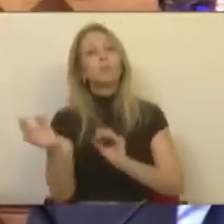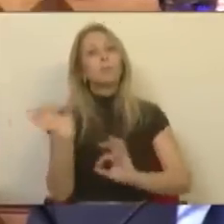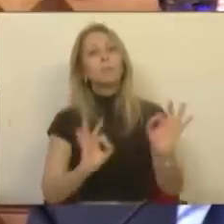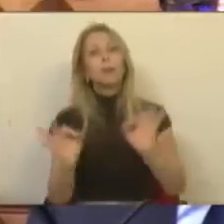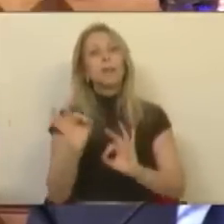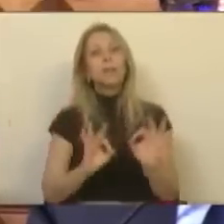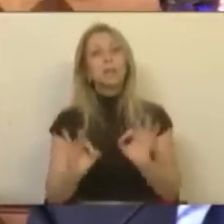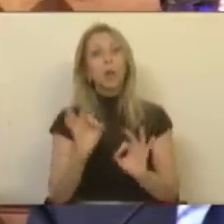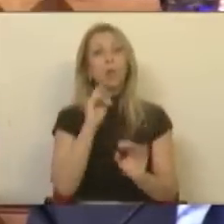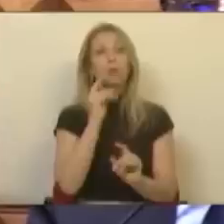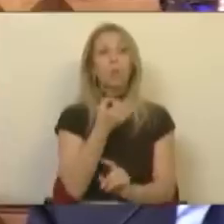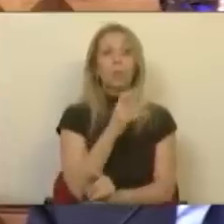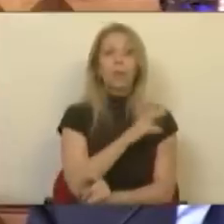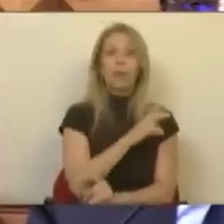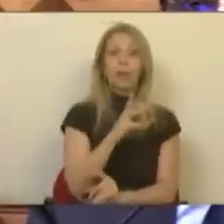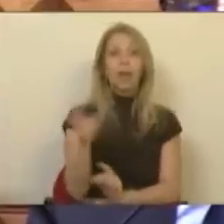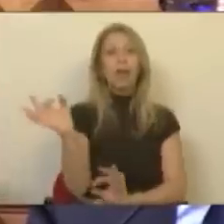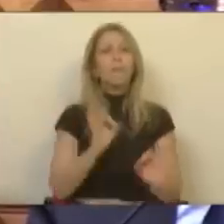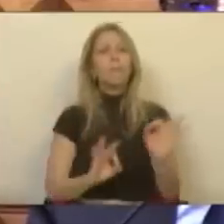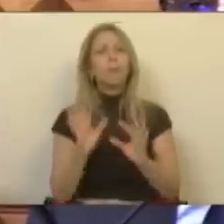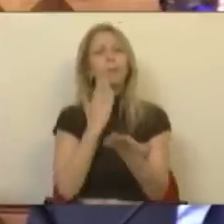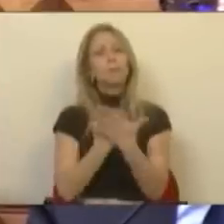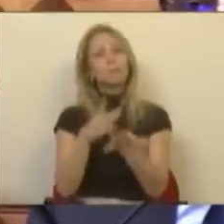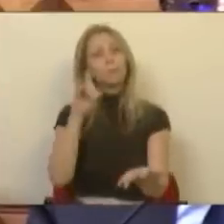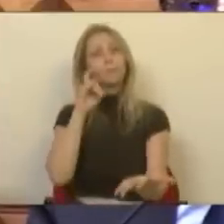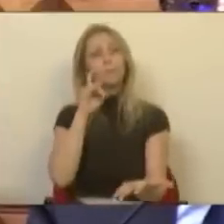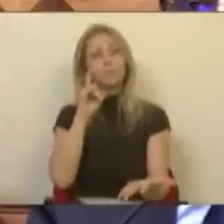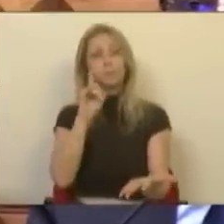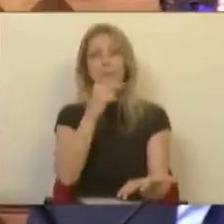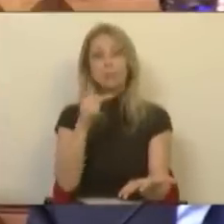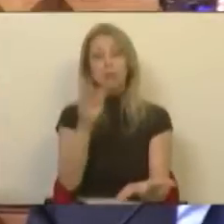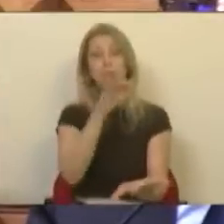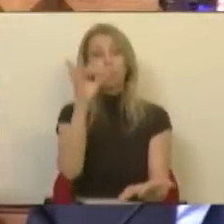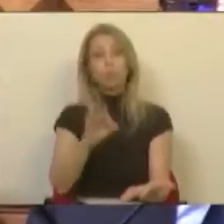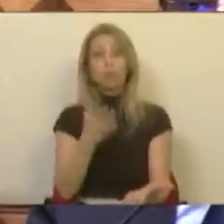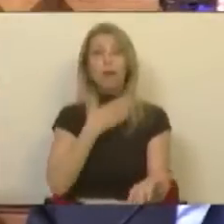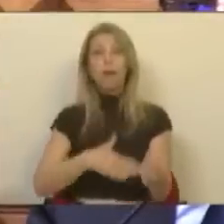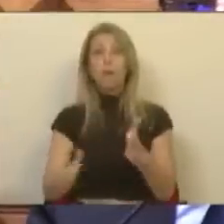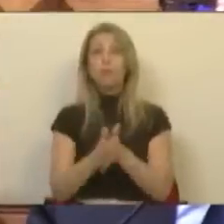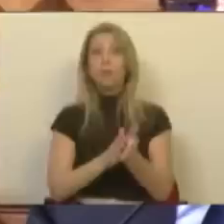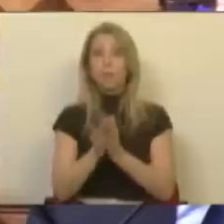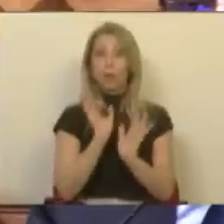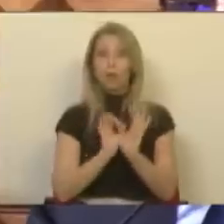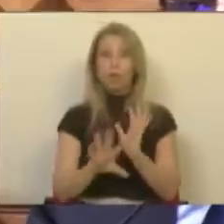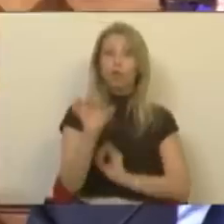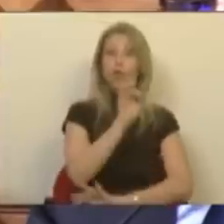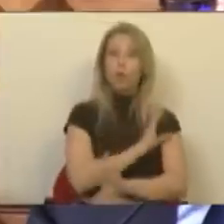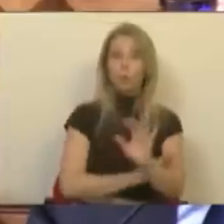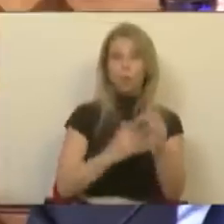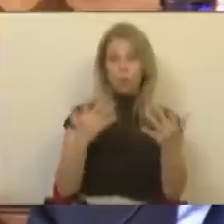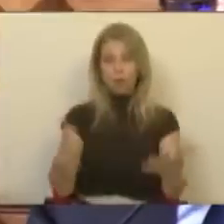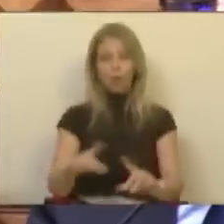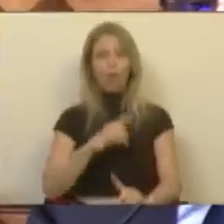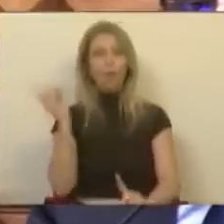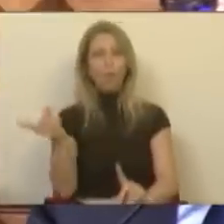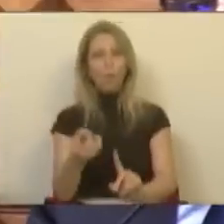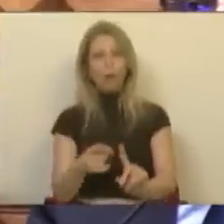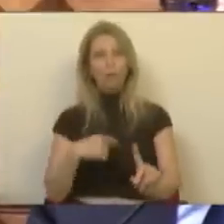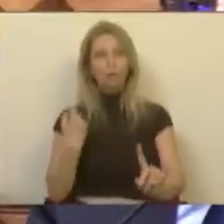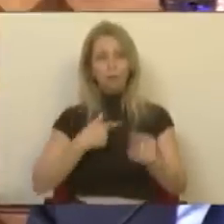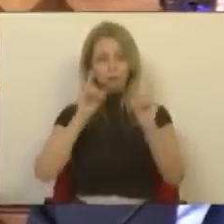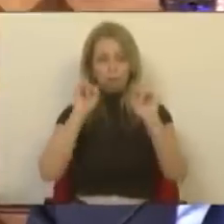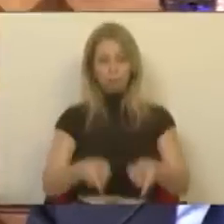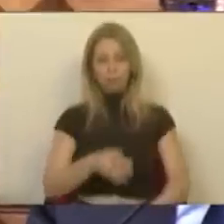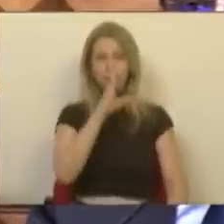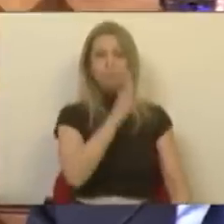que planeamento de forma garantir o plena aproveitamento dos Fundos europeus este será o ano em que começamos a